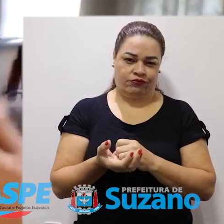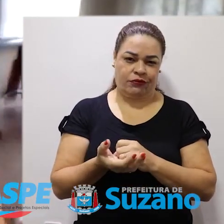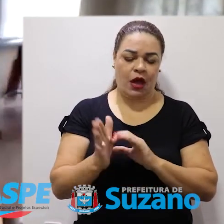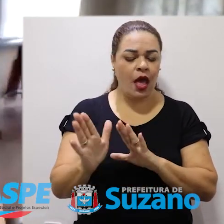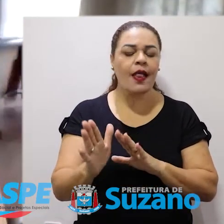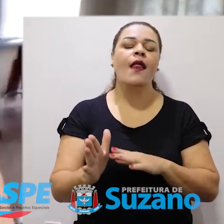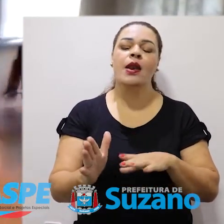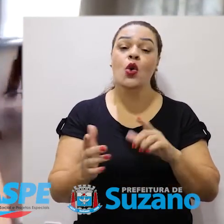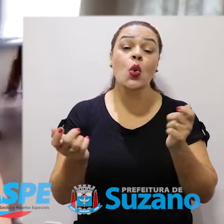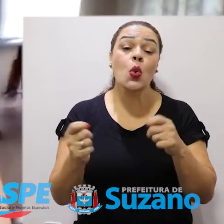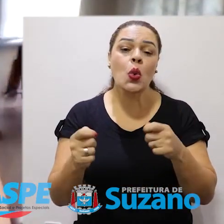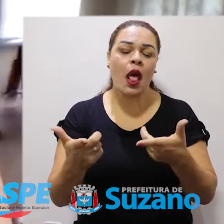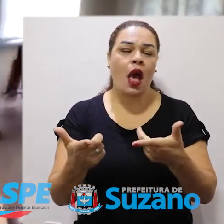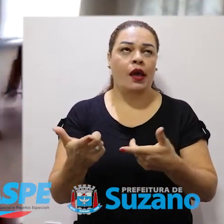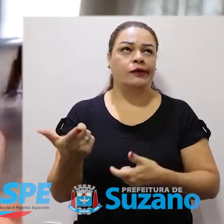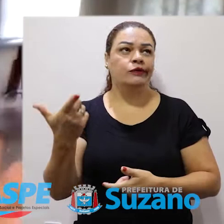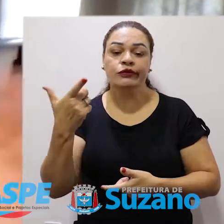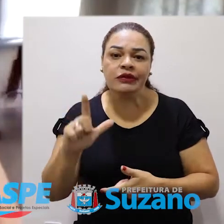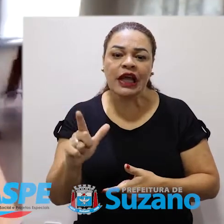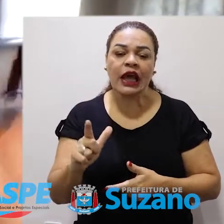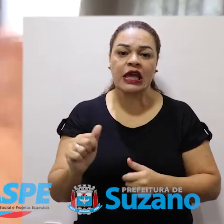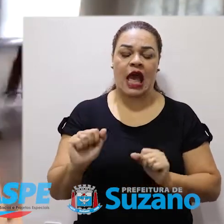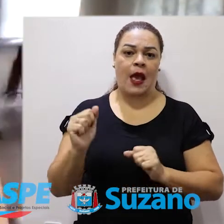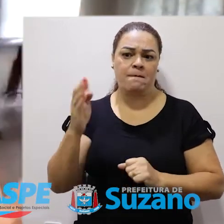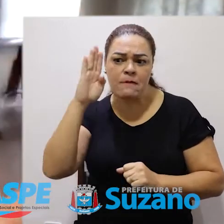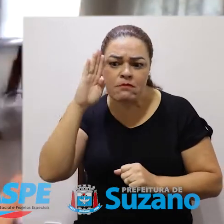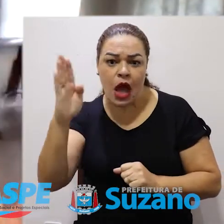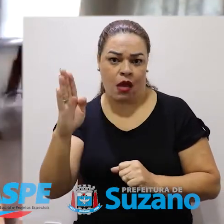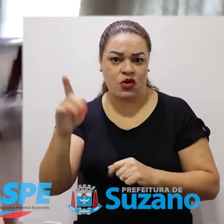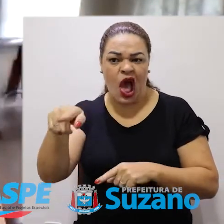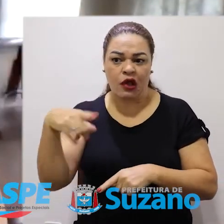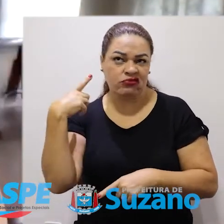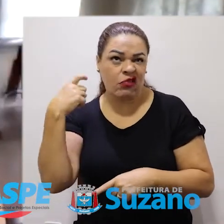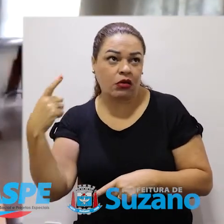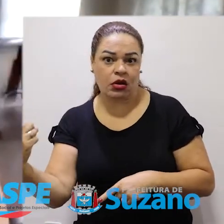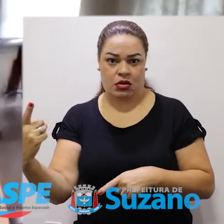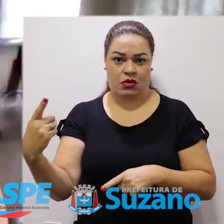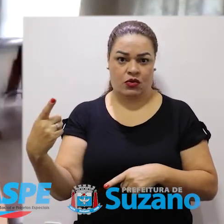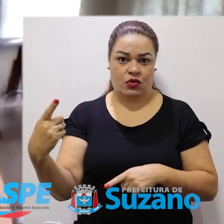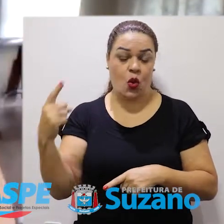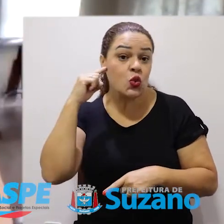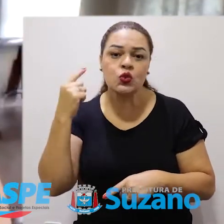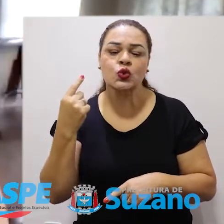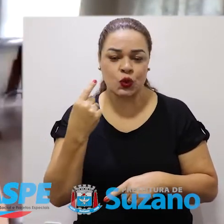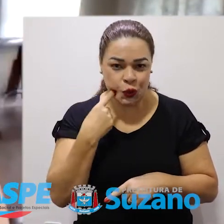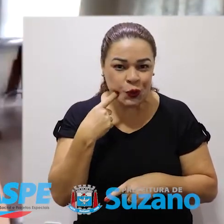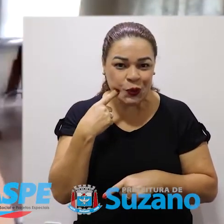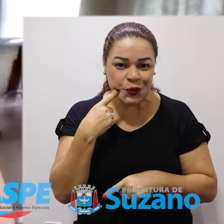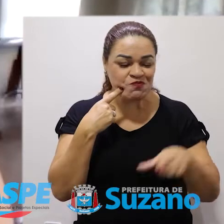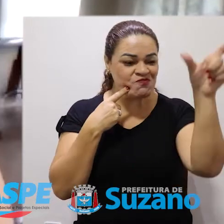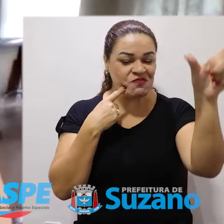voltadas e exclusivas para as questões do guia auditivo das coisas, né? Então, o surdo, ele é